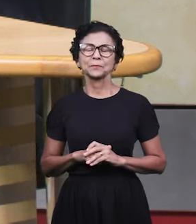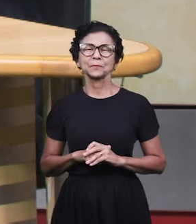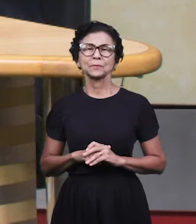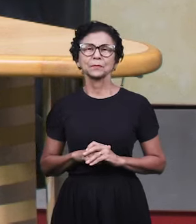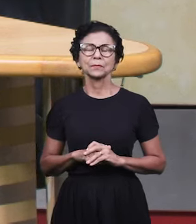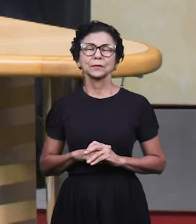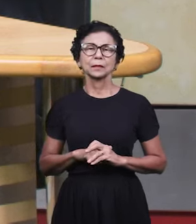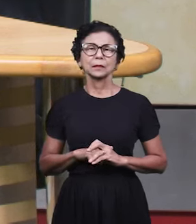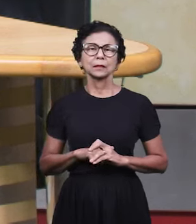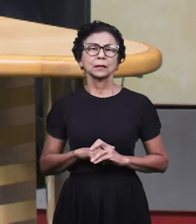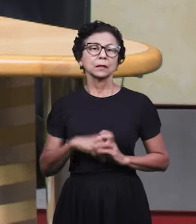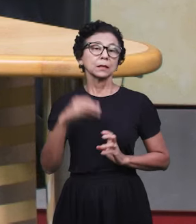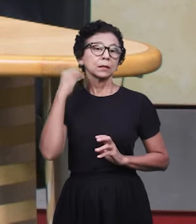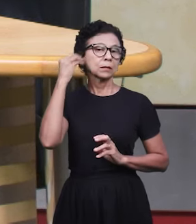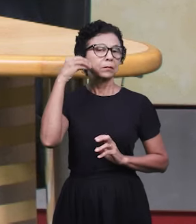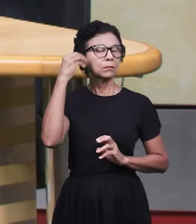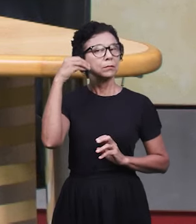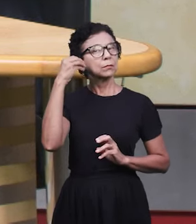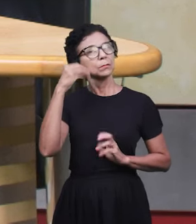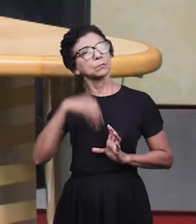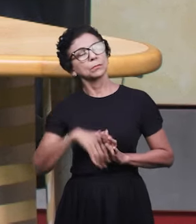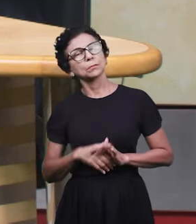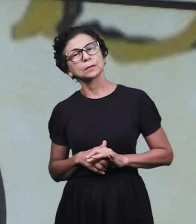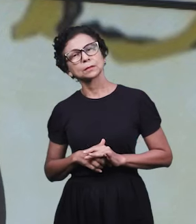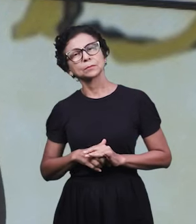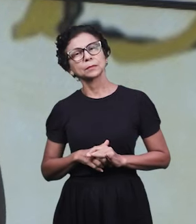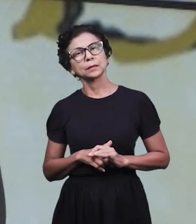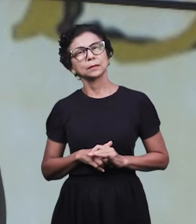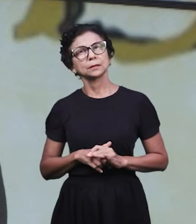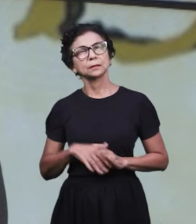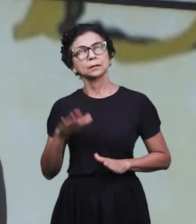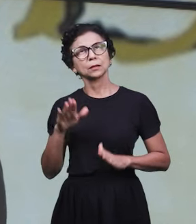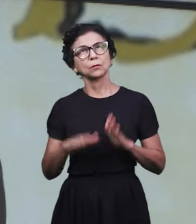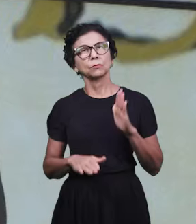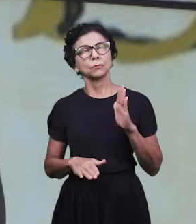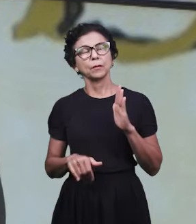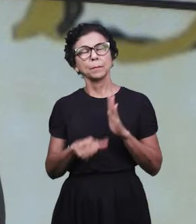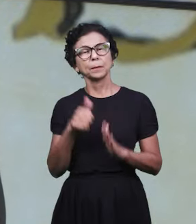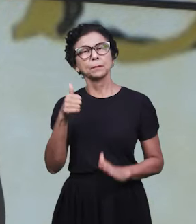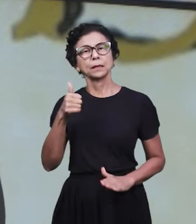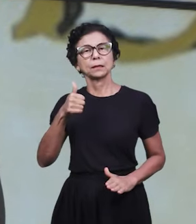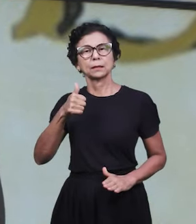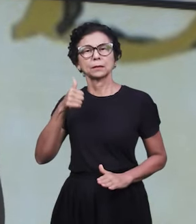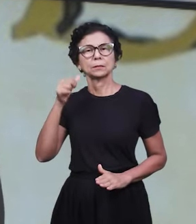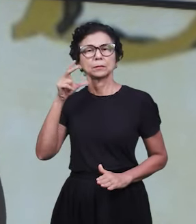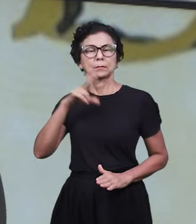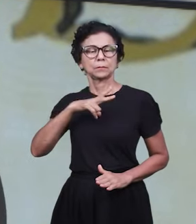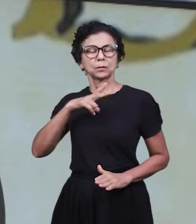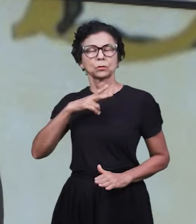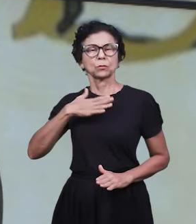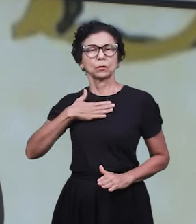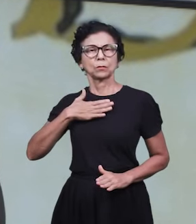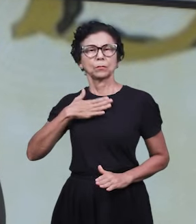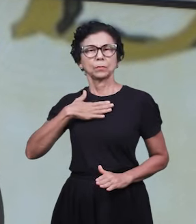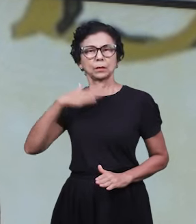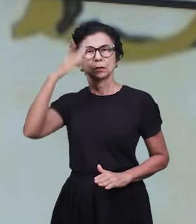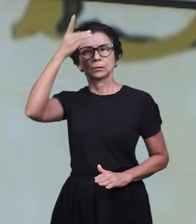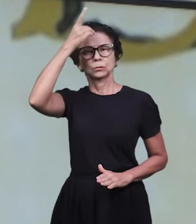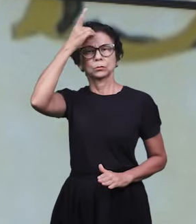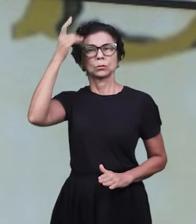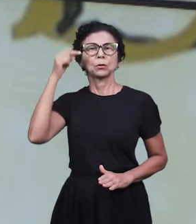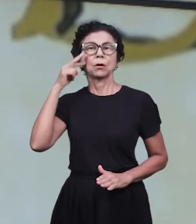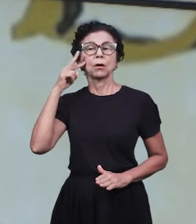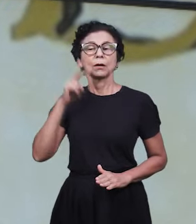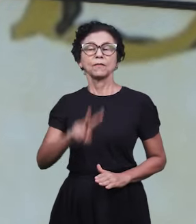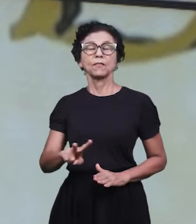uma experiência, talvez tenha sido uma das primeiras experiências minha com anjos, com a experiência dom de visão